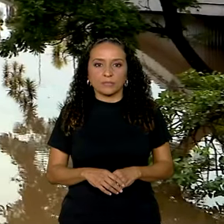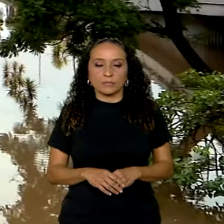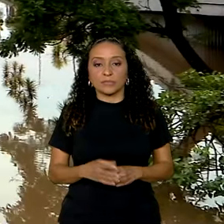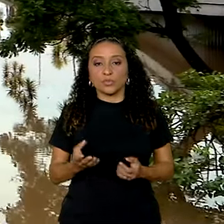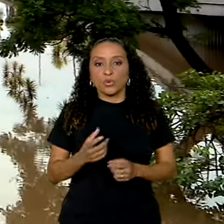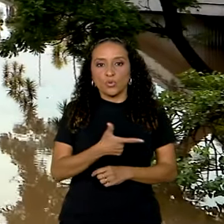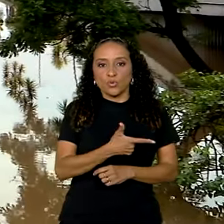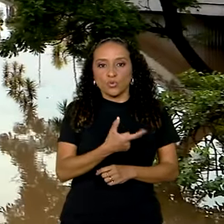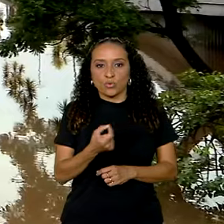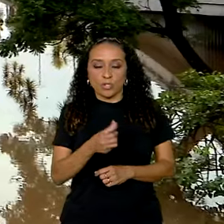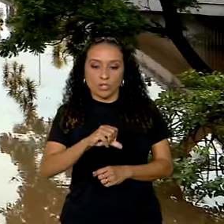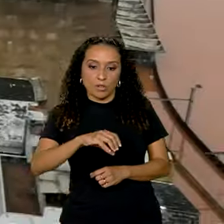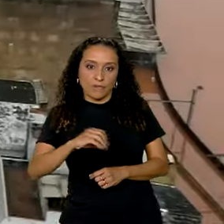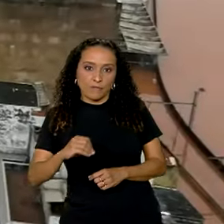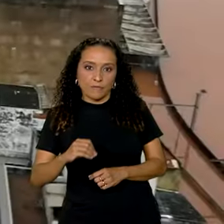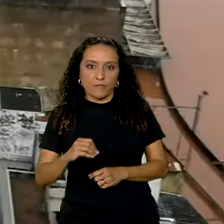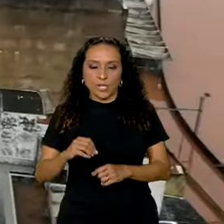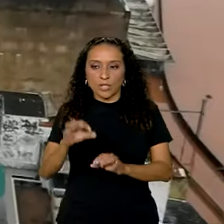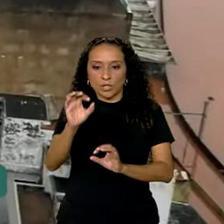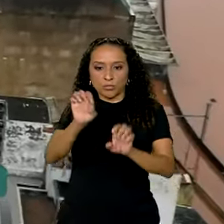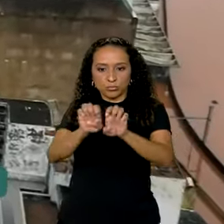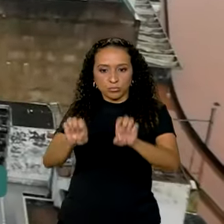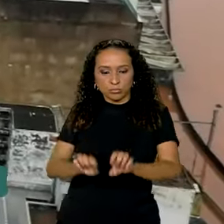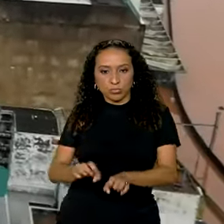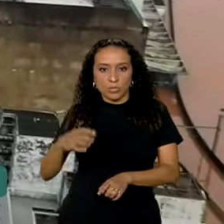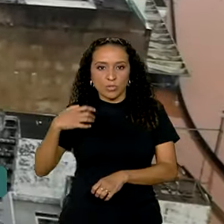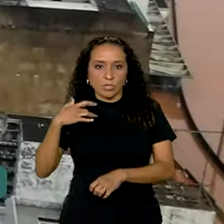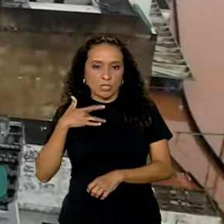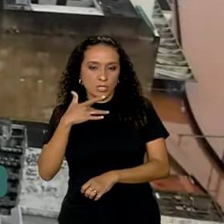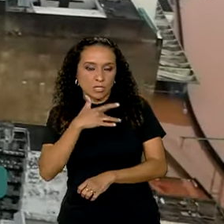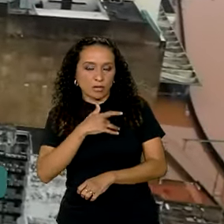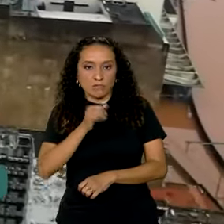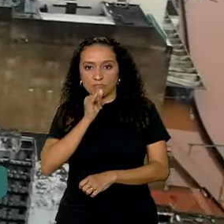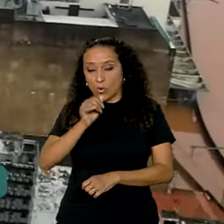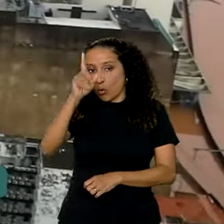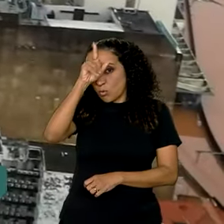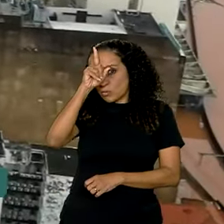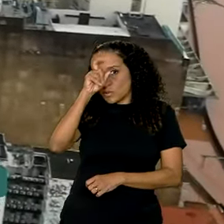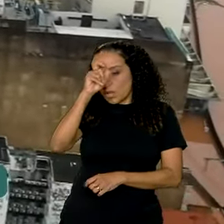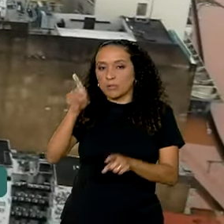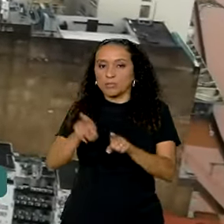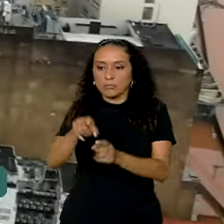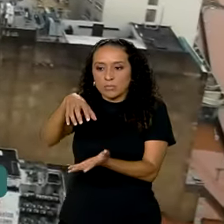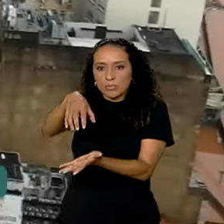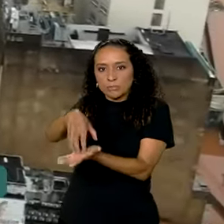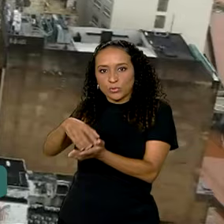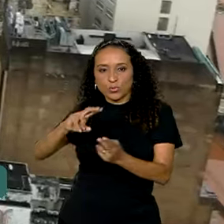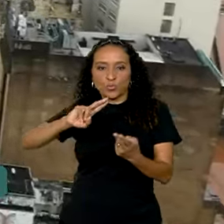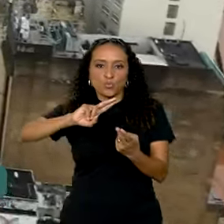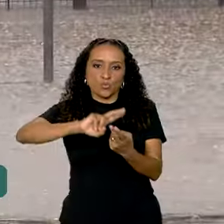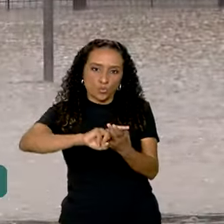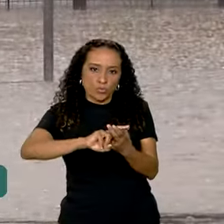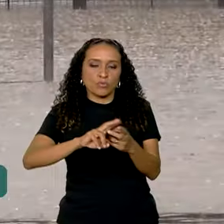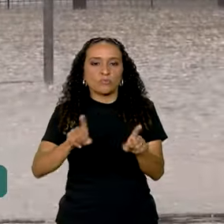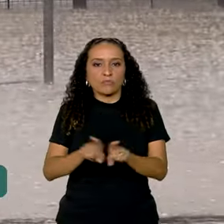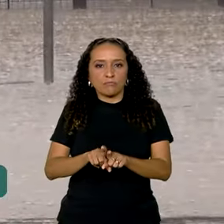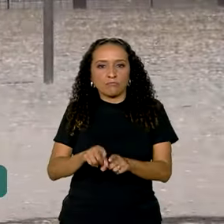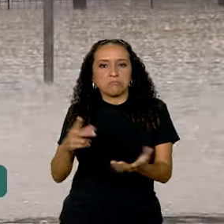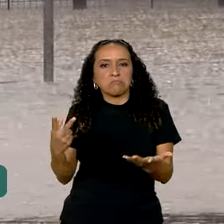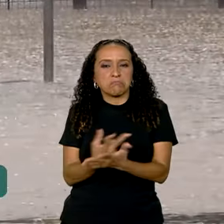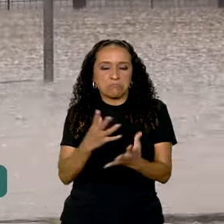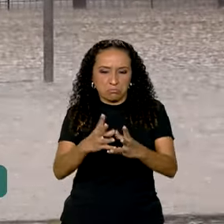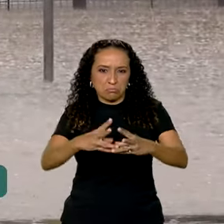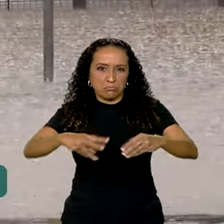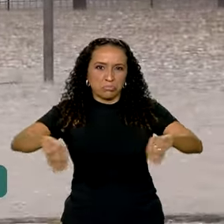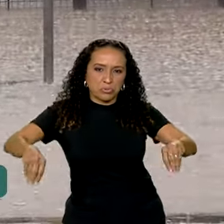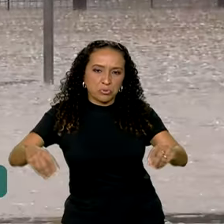menos 290 estruturas de saúde, como hospitais e unidades de pronto atendimento, sofreram